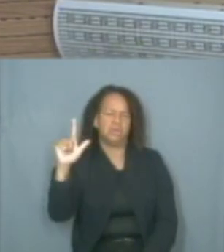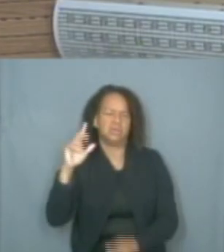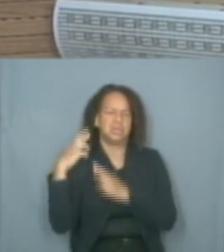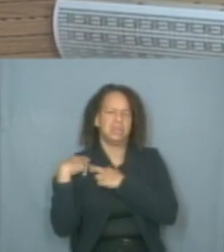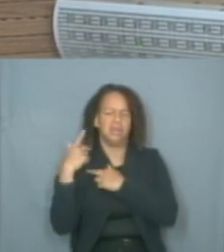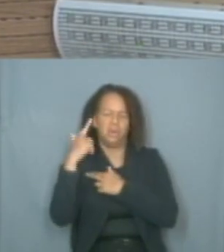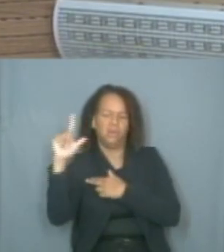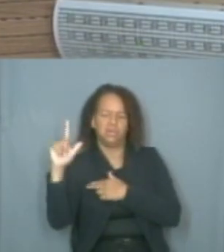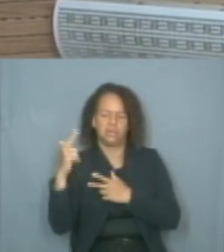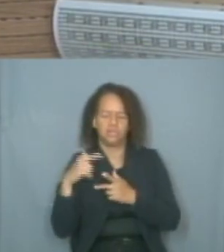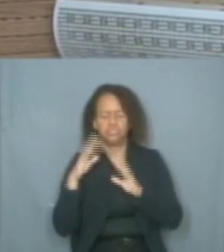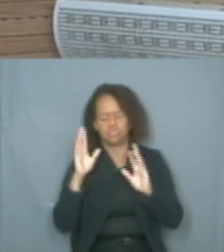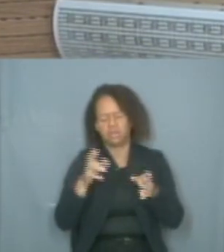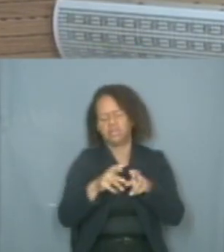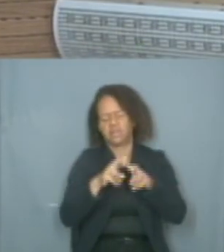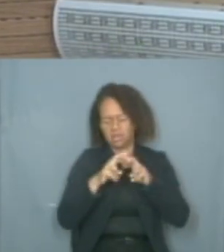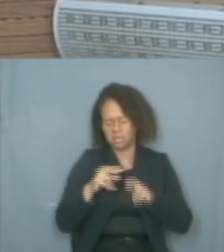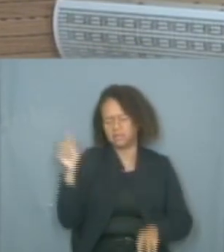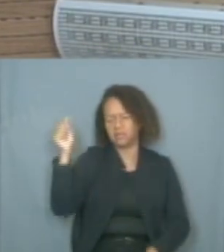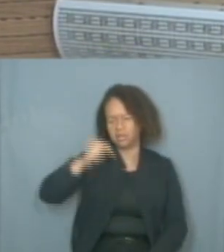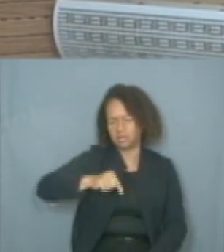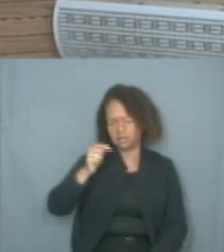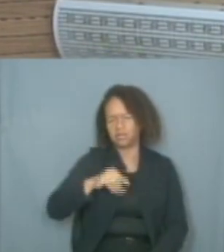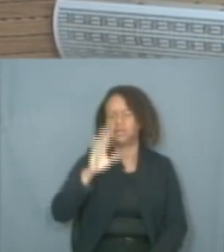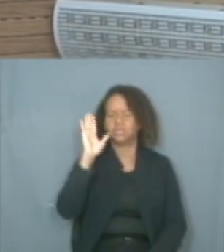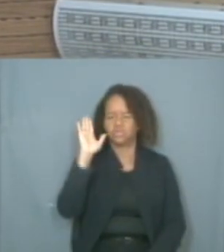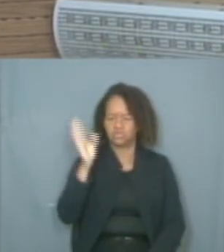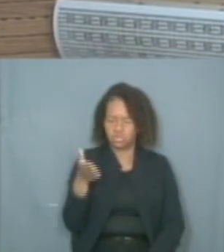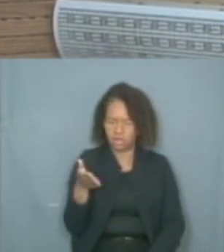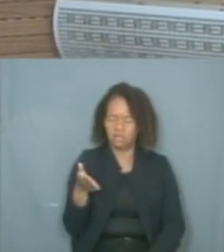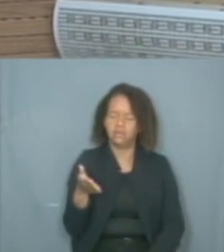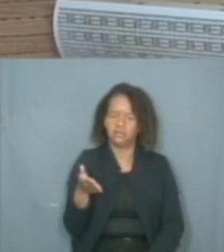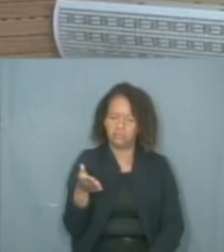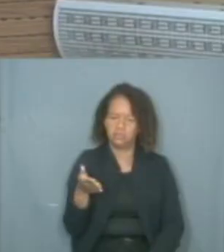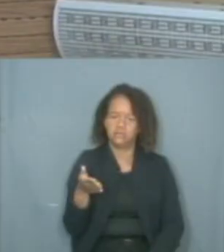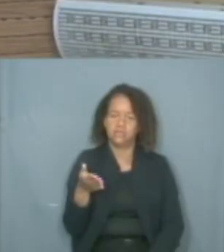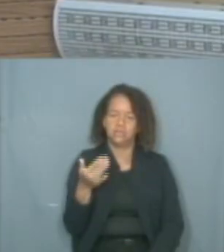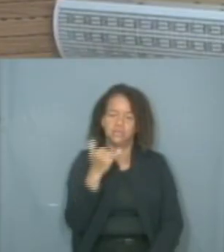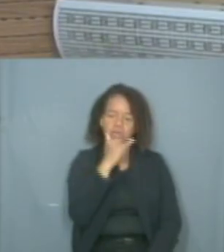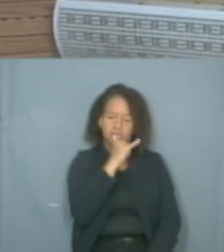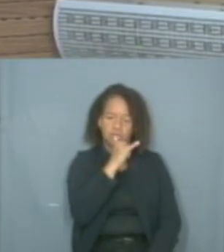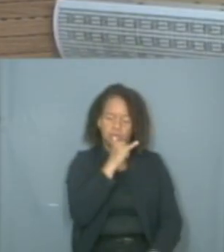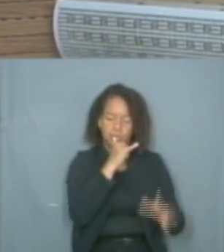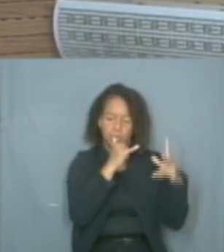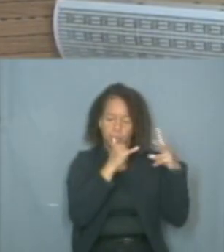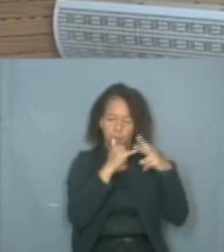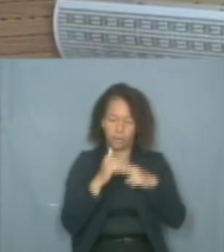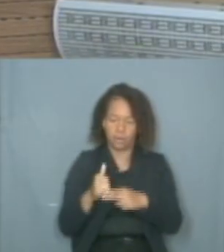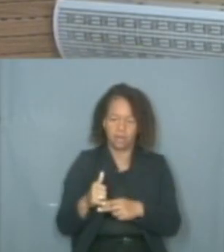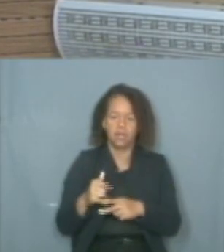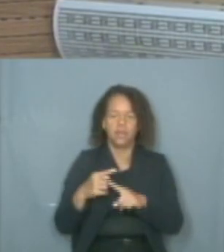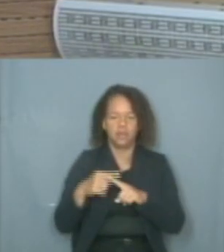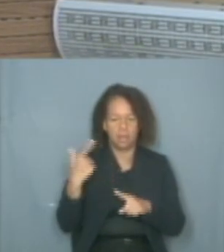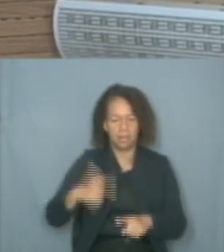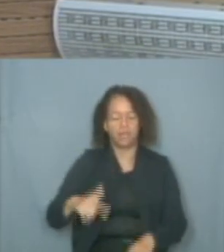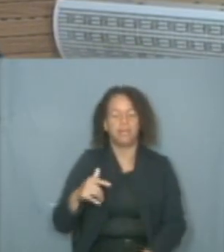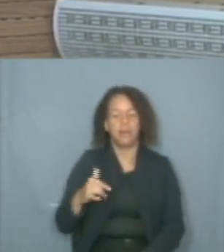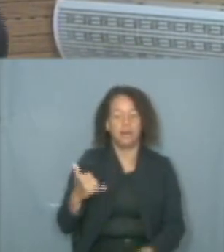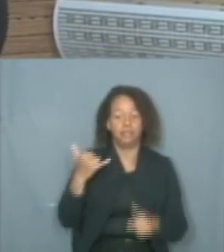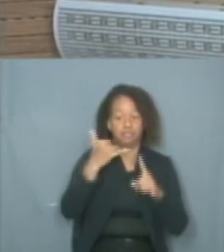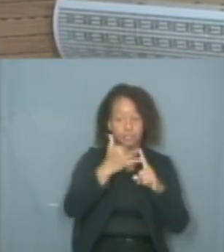nessa casa a questão de requerimentos para a ligação. Eles fazem o desligamento e, para fazer a ligação, é preciso, às